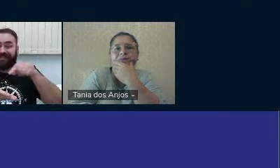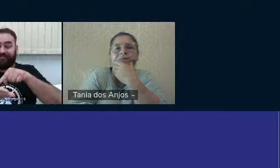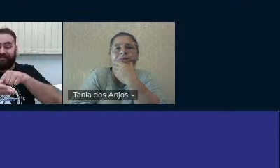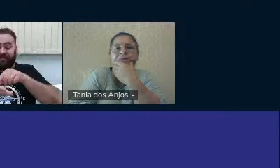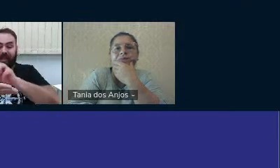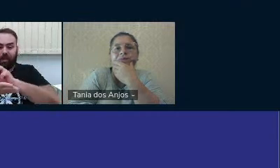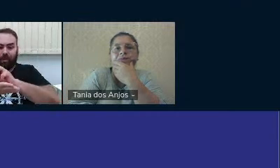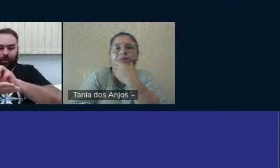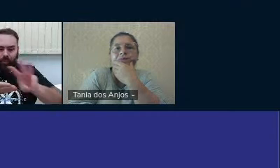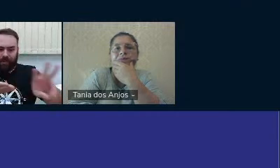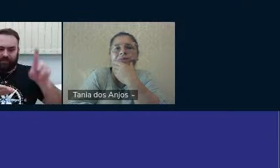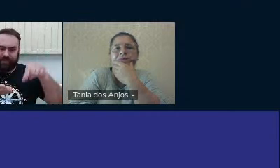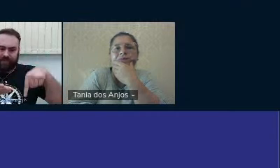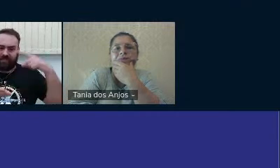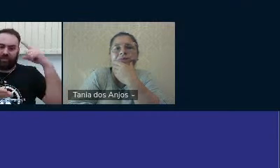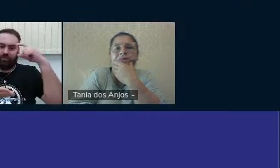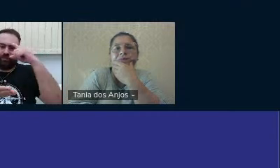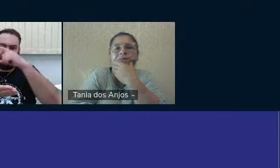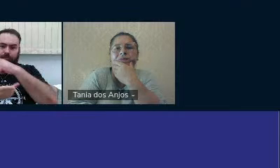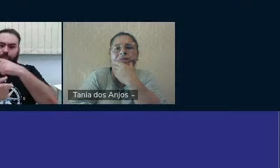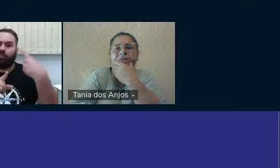metodologia de ensino de Signwright também, né?